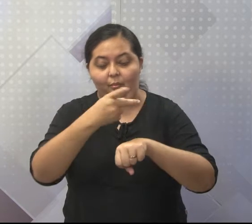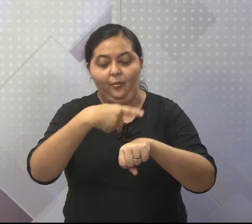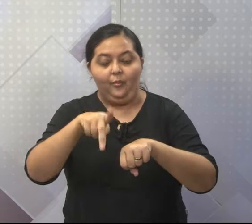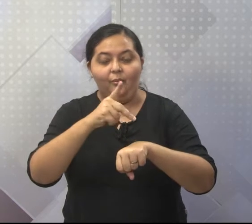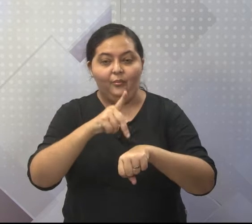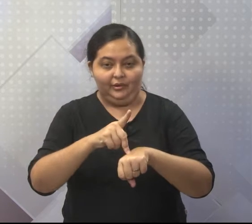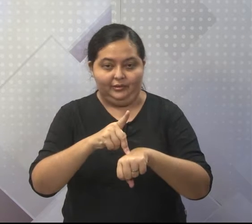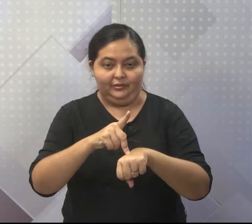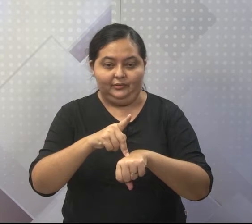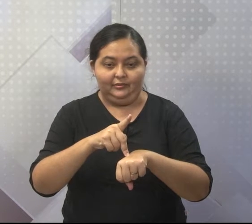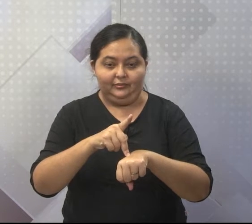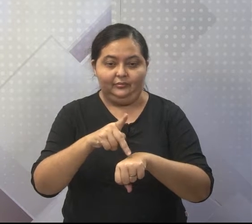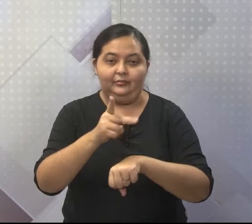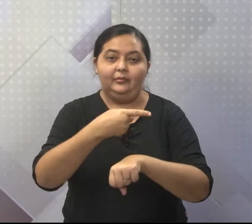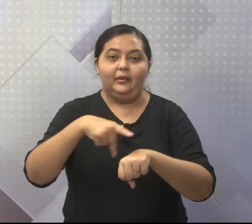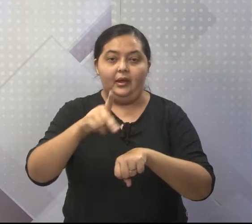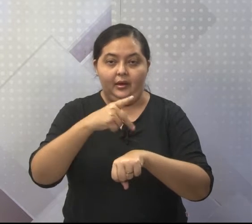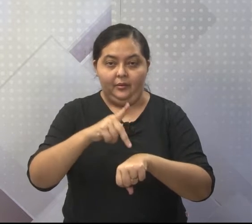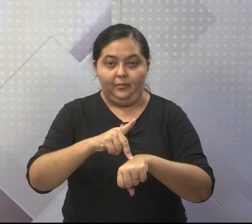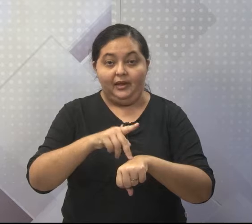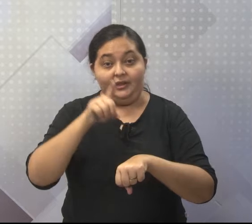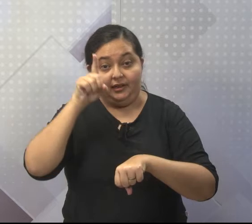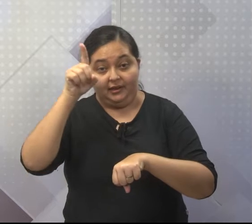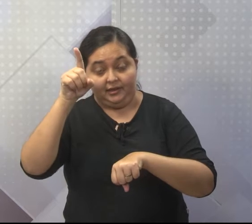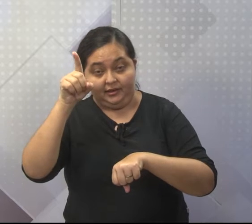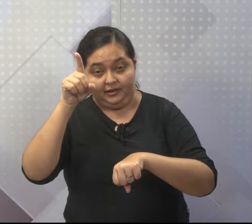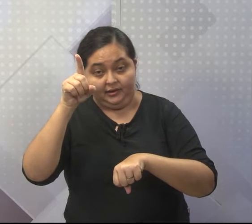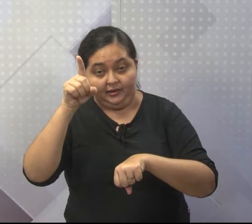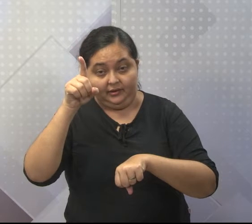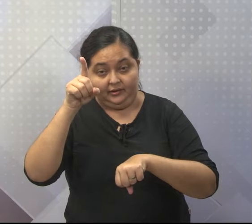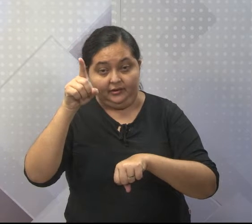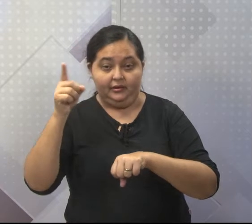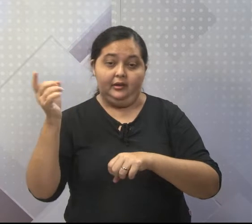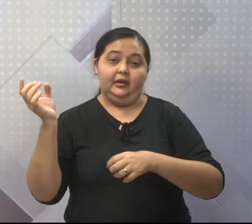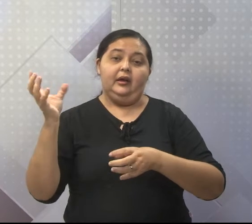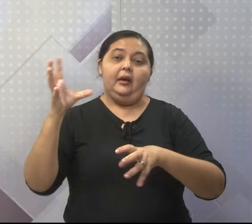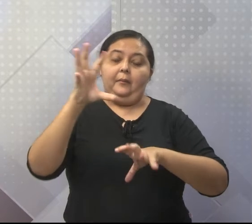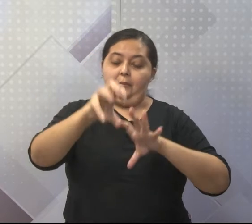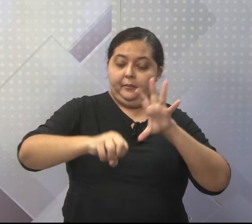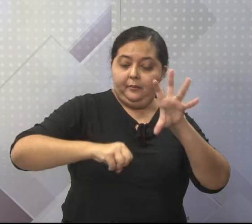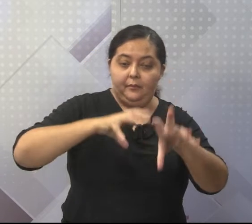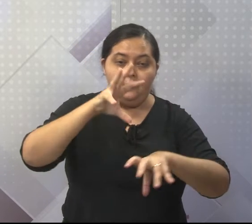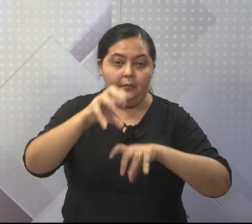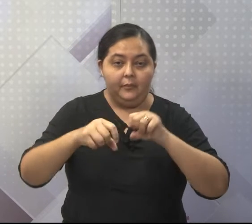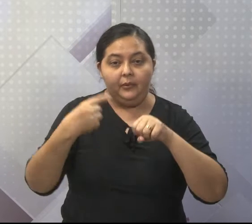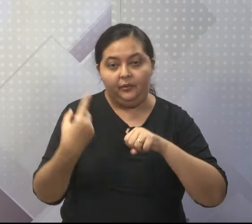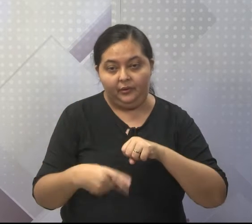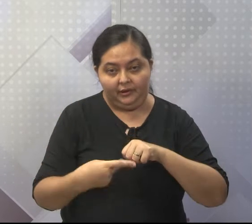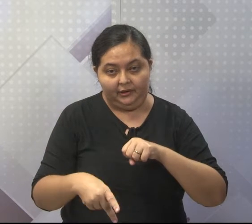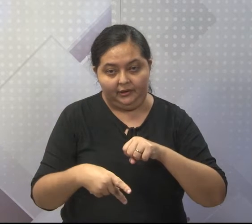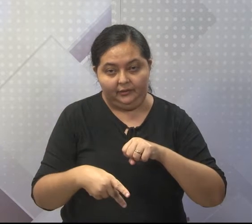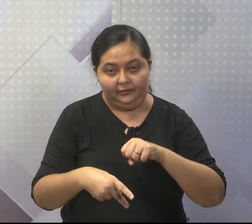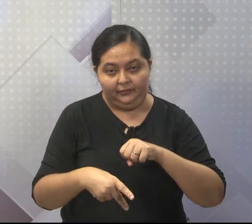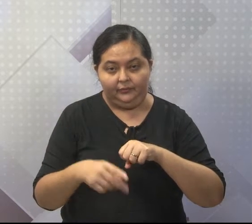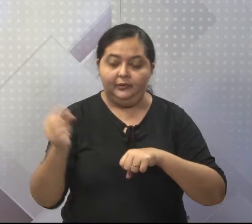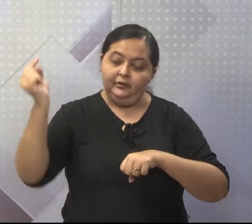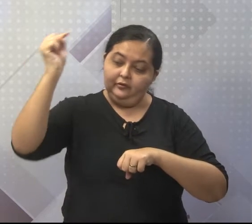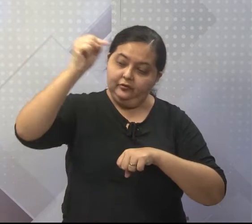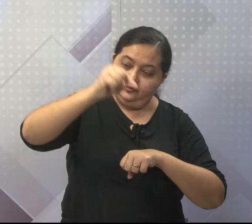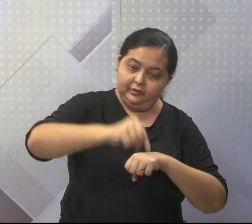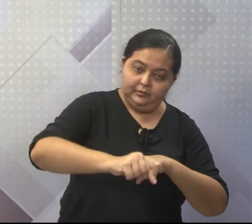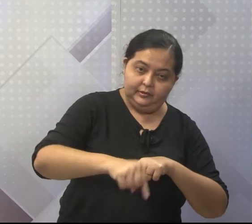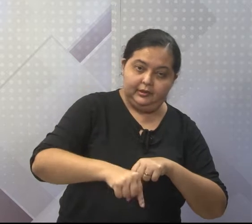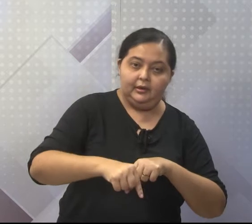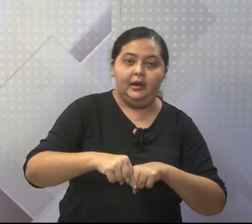são os países que foram né não quer comer passado que foram os países colonizadores chegaram aqui na América do Sul principalmente a